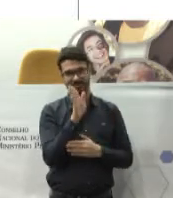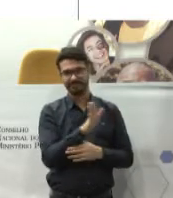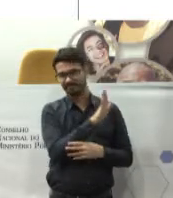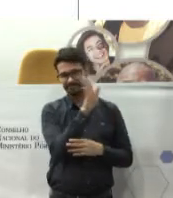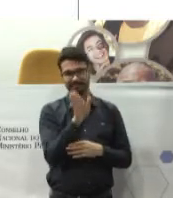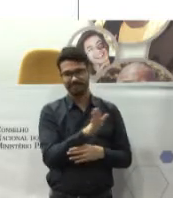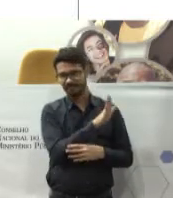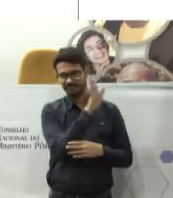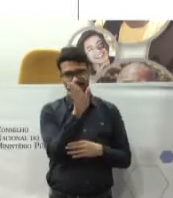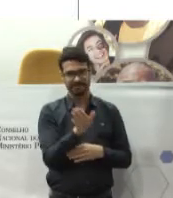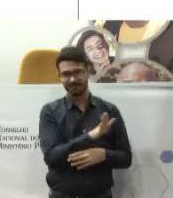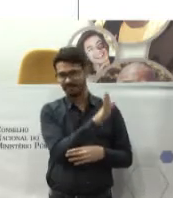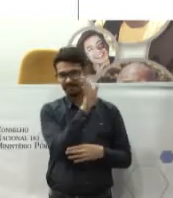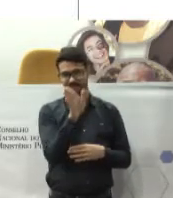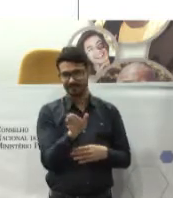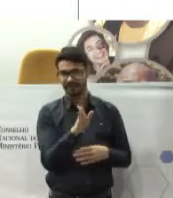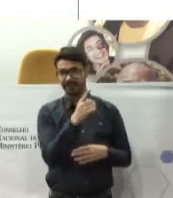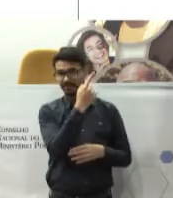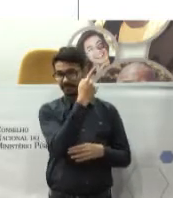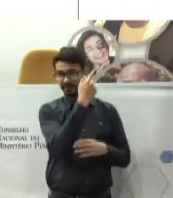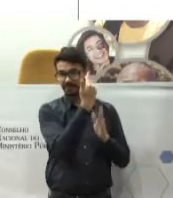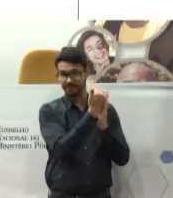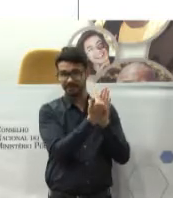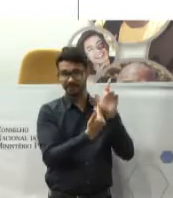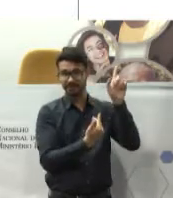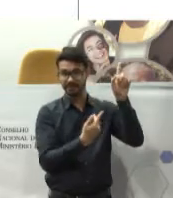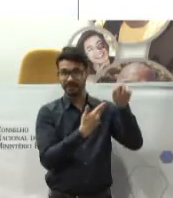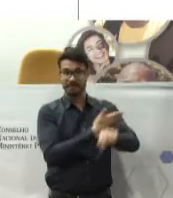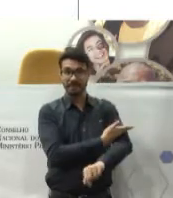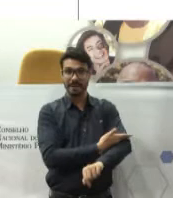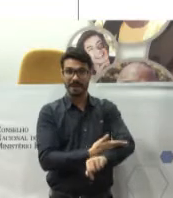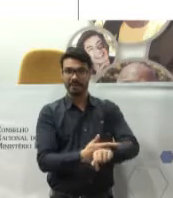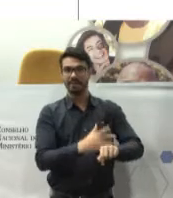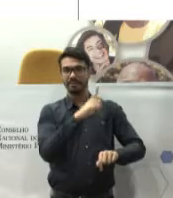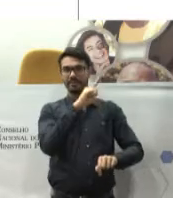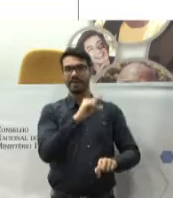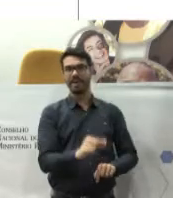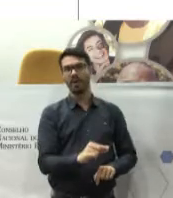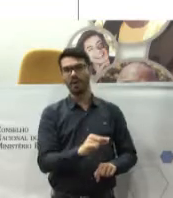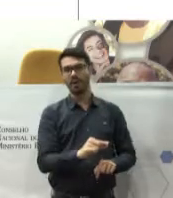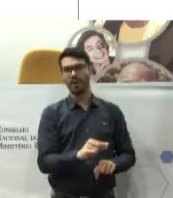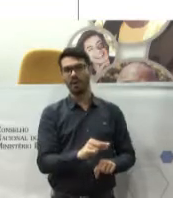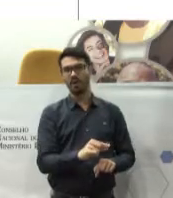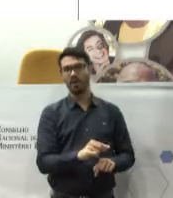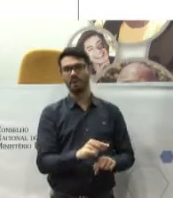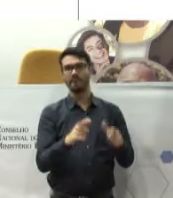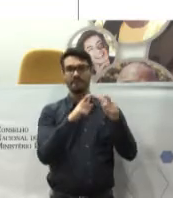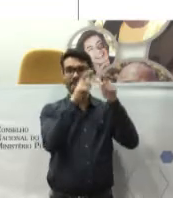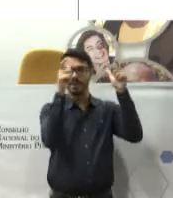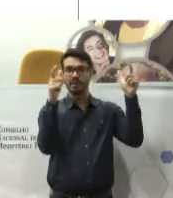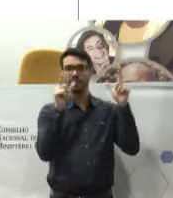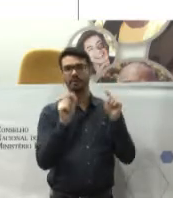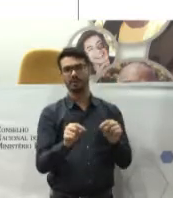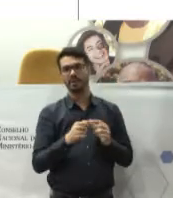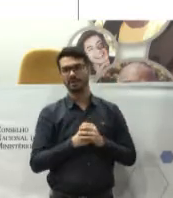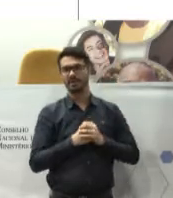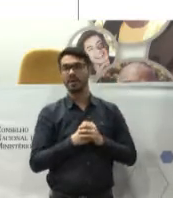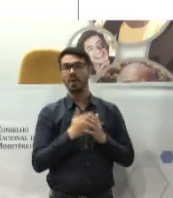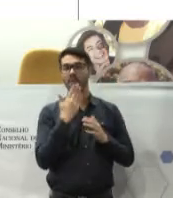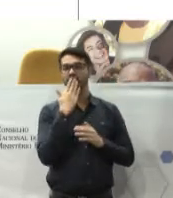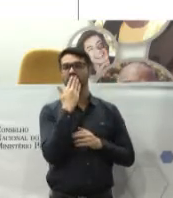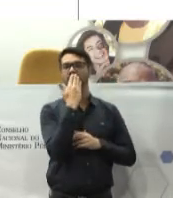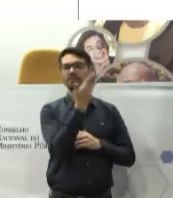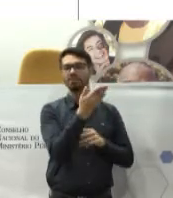arterial. Os indicadores na população branca são muito menores. Portanto, você tem que olhar para esse tipo de população e